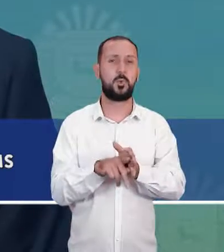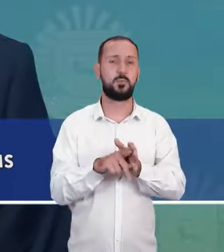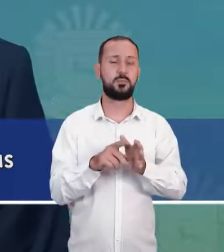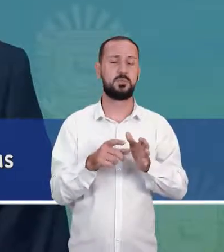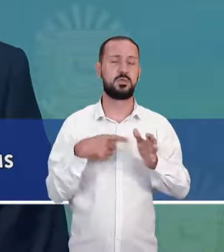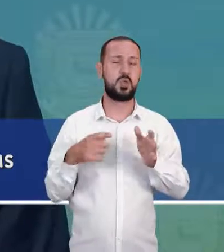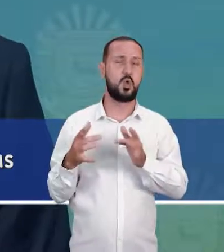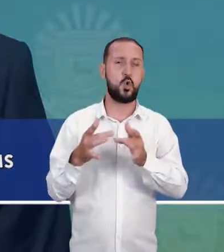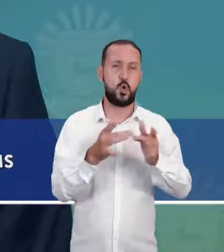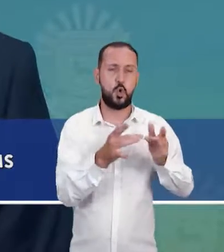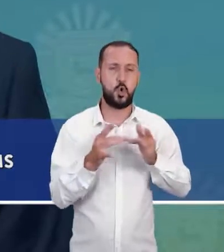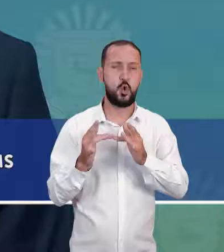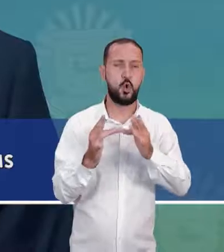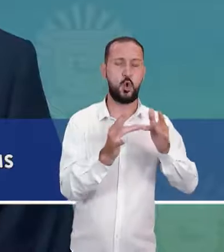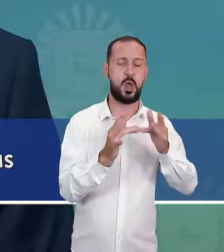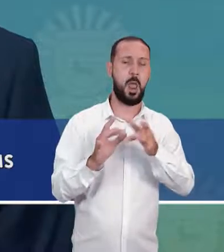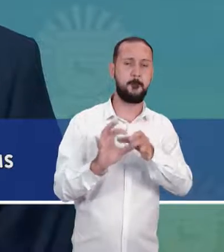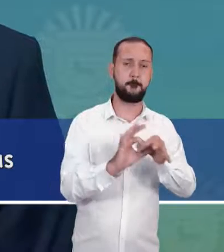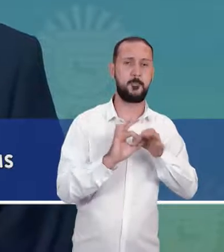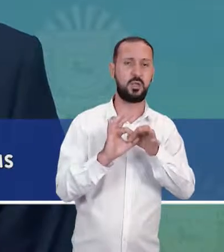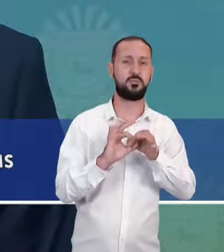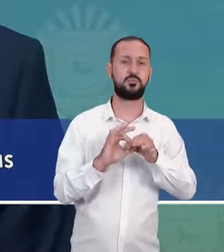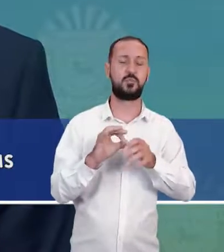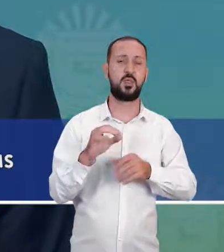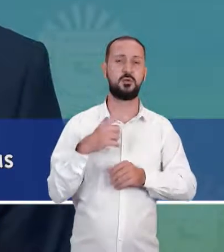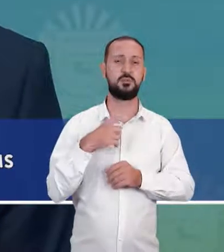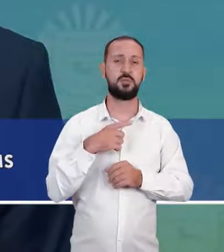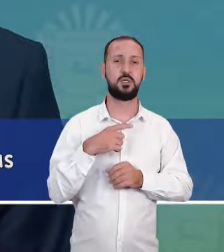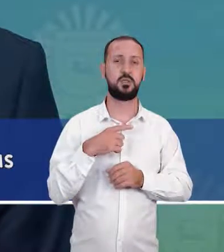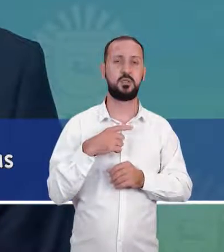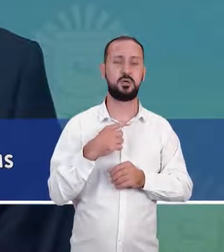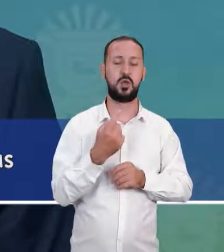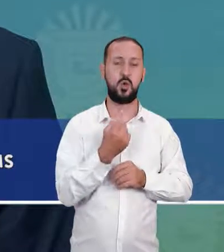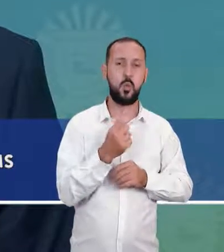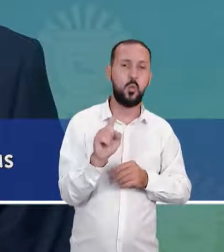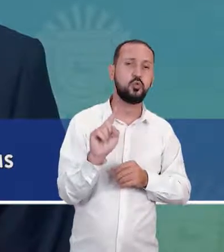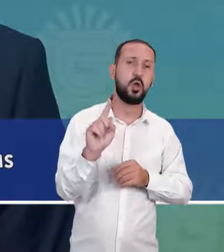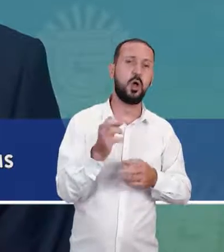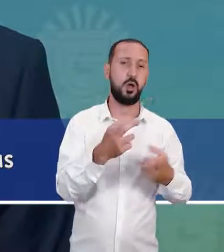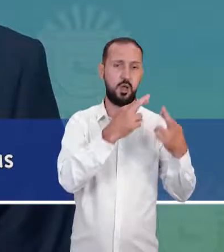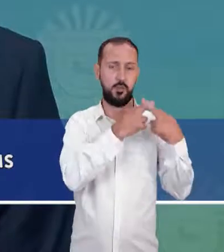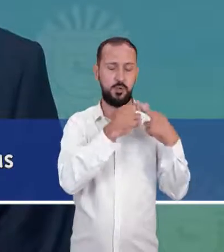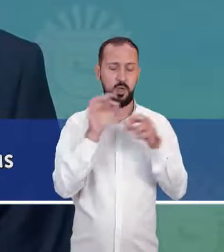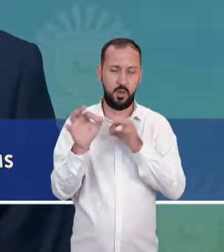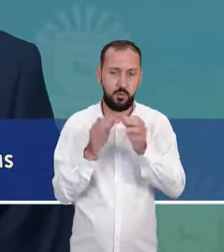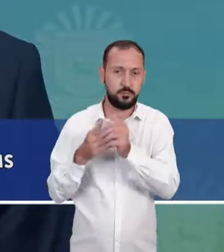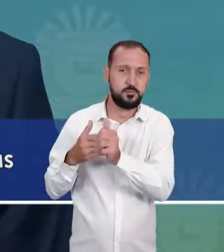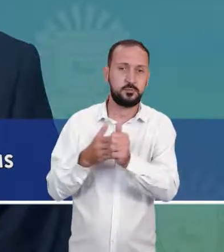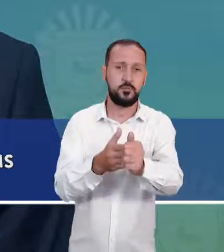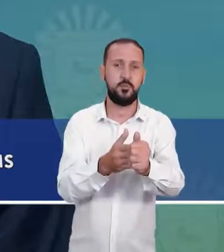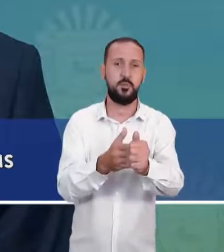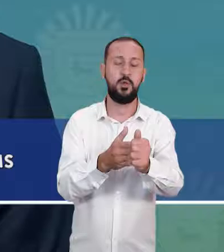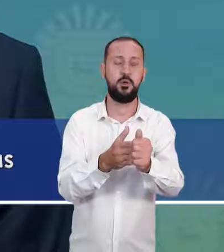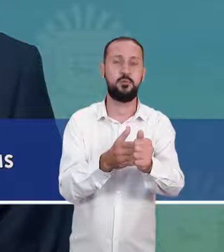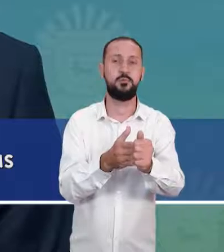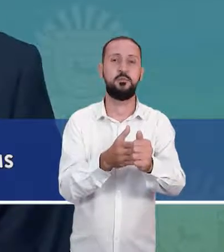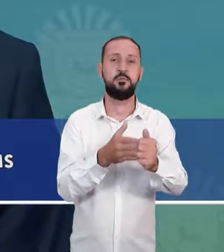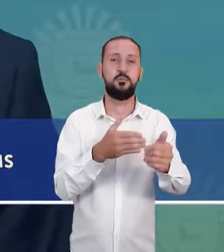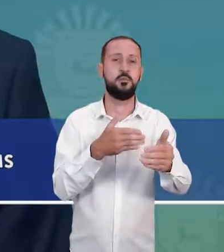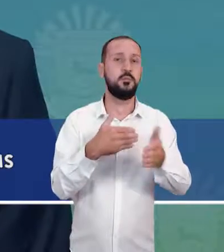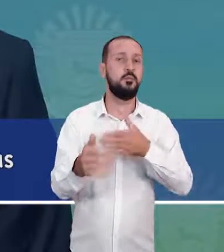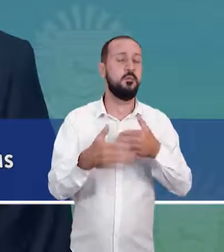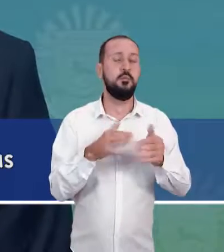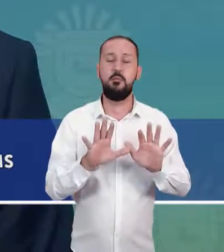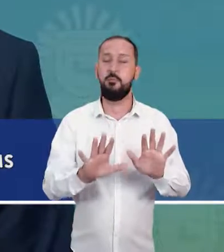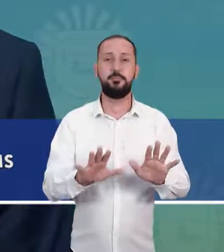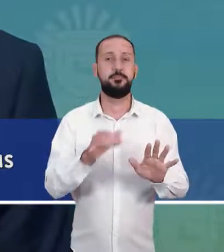a equipe em si, uma equipe bem entrosada, mesmo tendo um agente responsável pelo direcionamento,